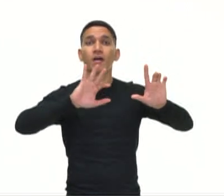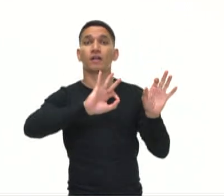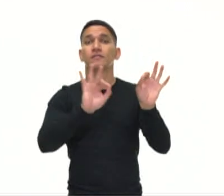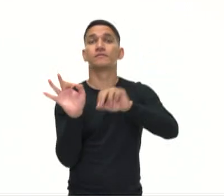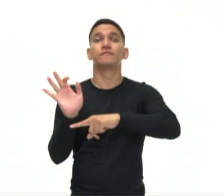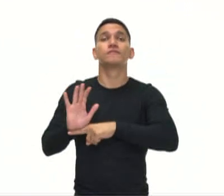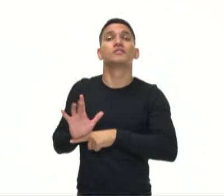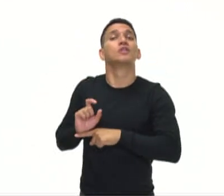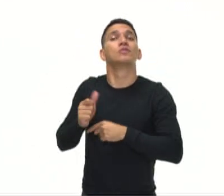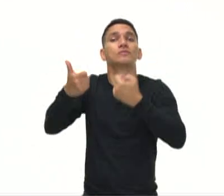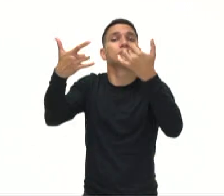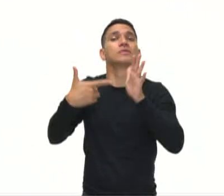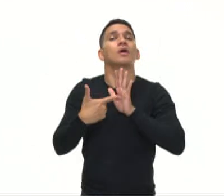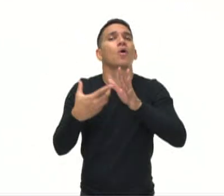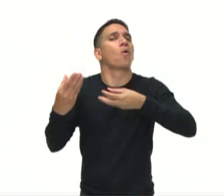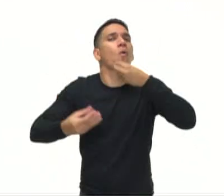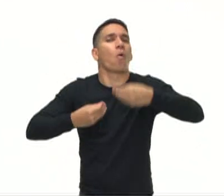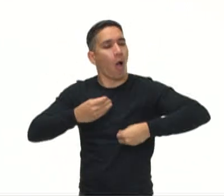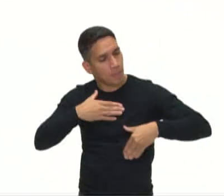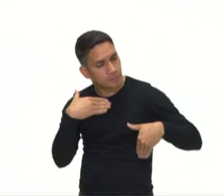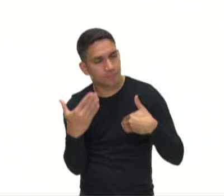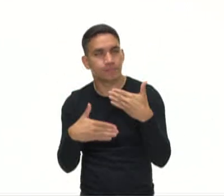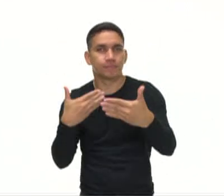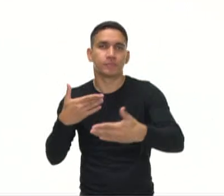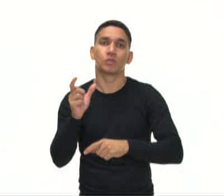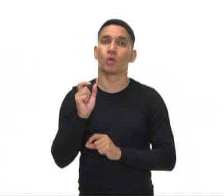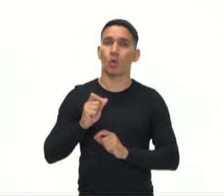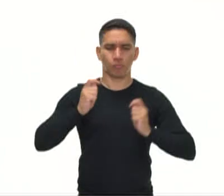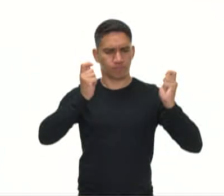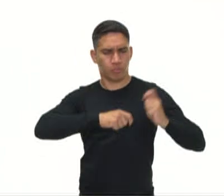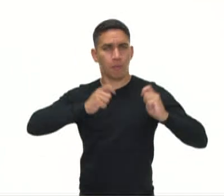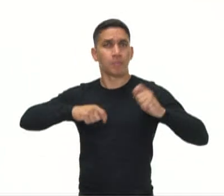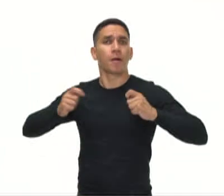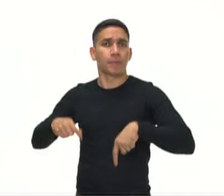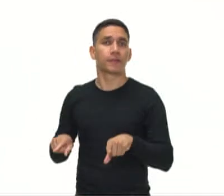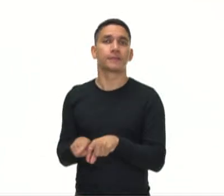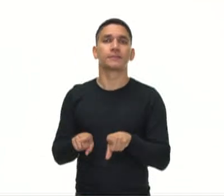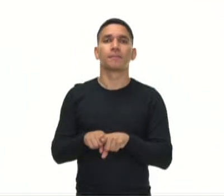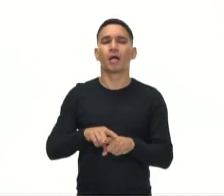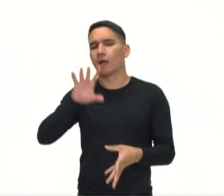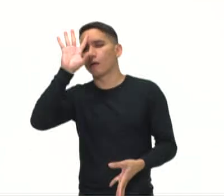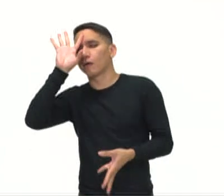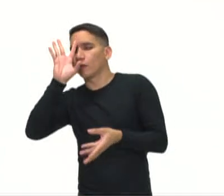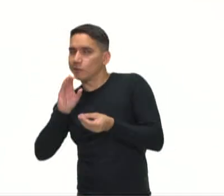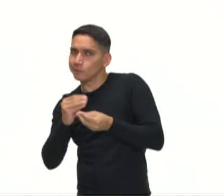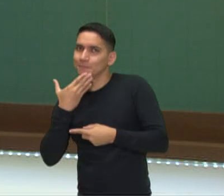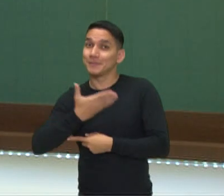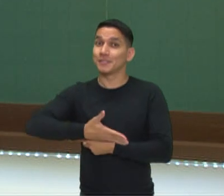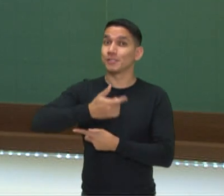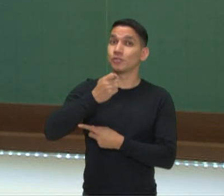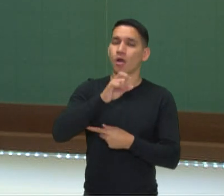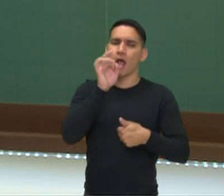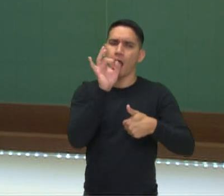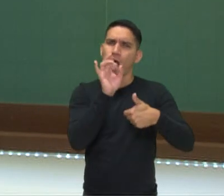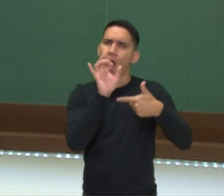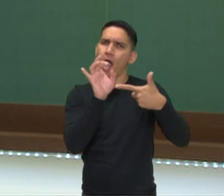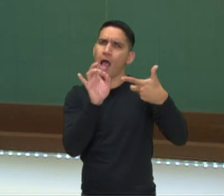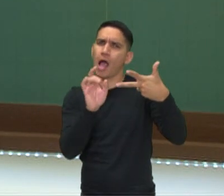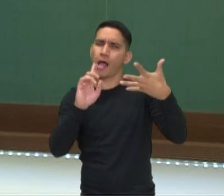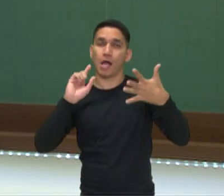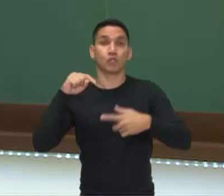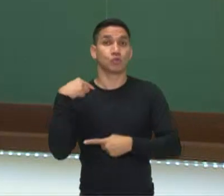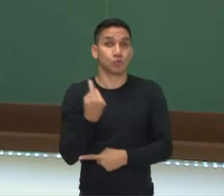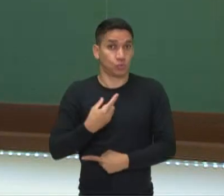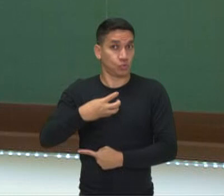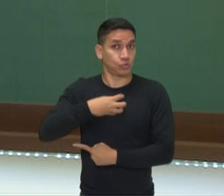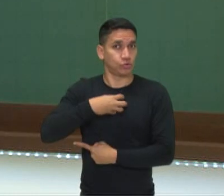justamente sobre como podemos desenvolver competências e reconhecer melhor cada um dos